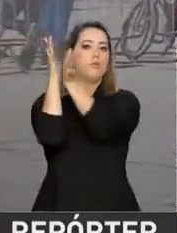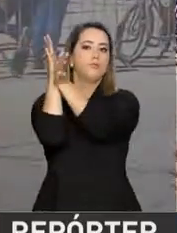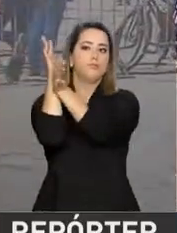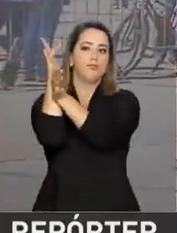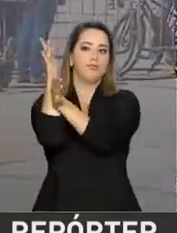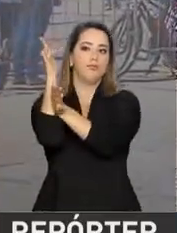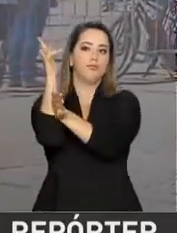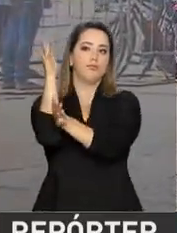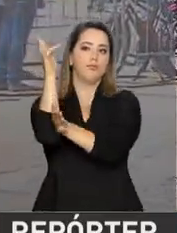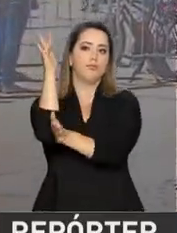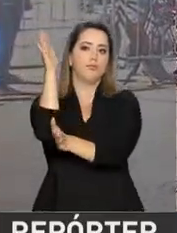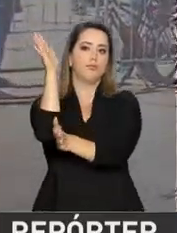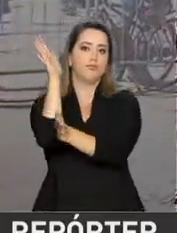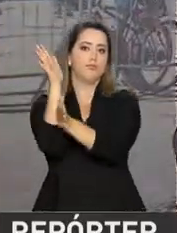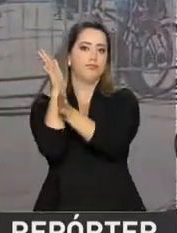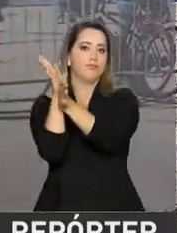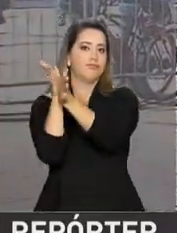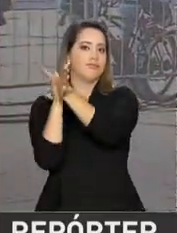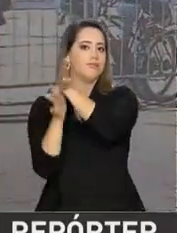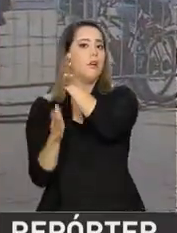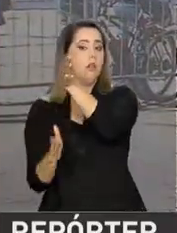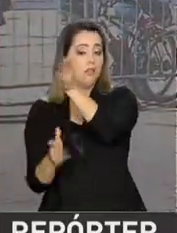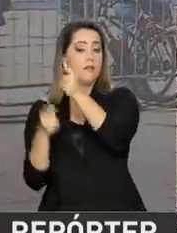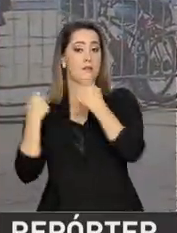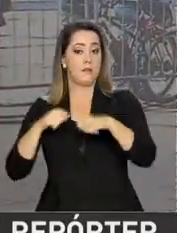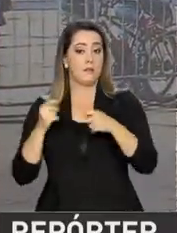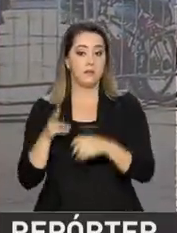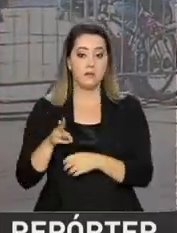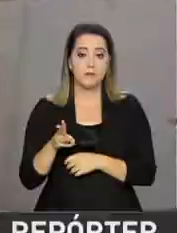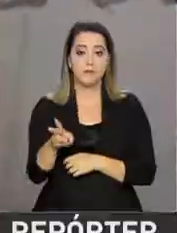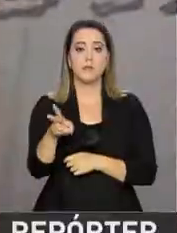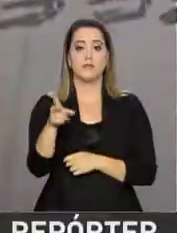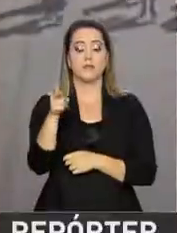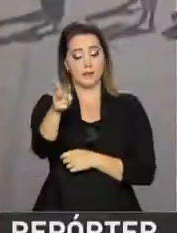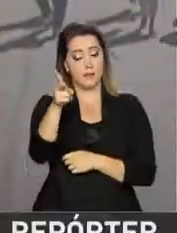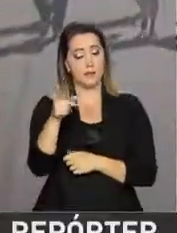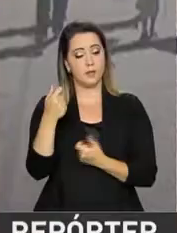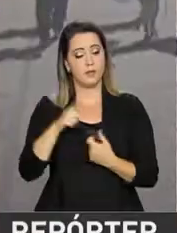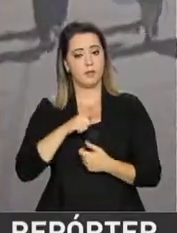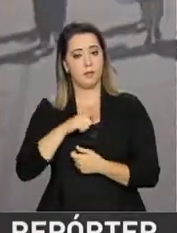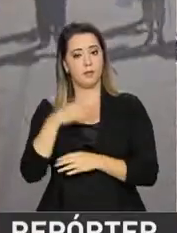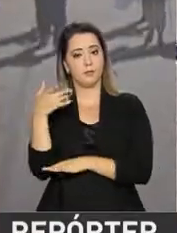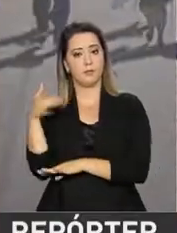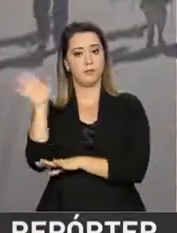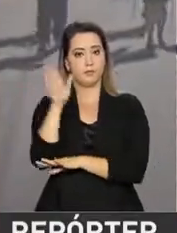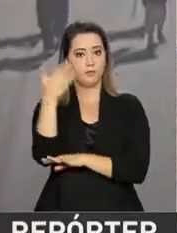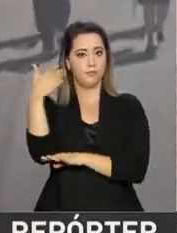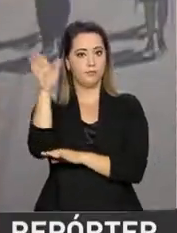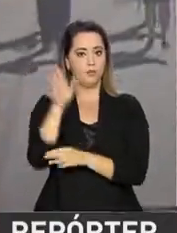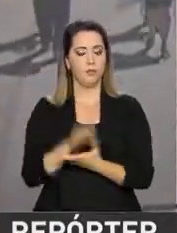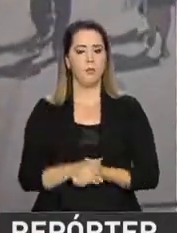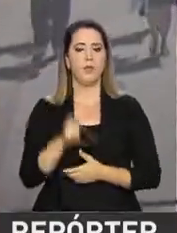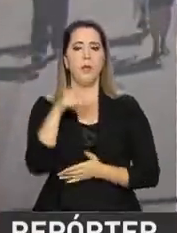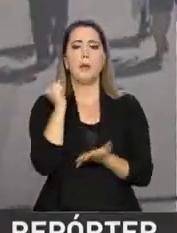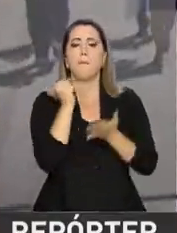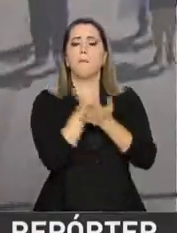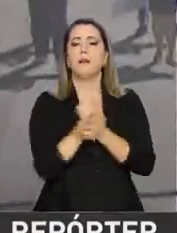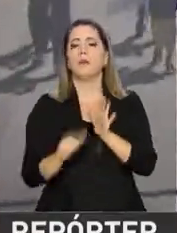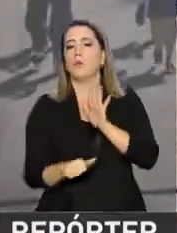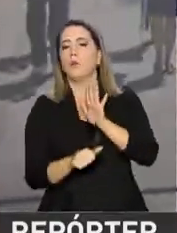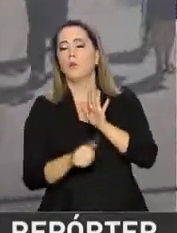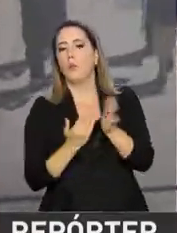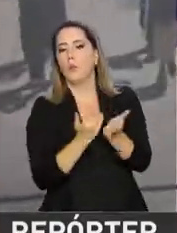mostrar que a bandeira nacional está sempre zelando pelos três poderes a cerimônia marca o início das comemorações